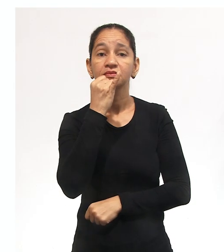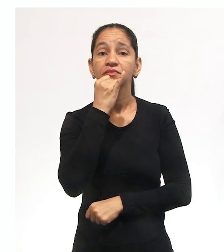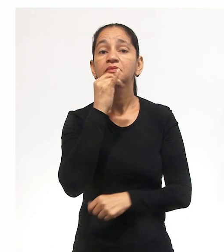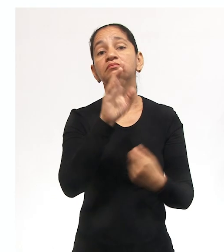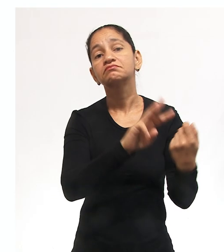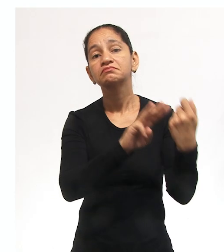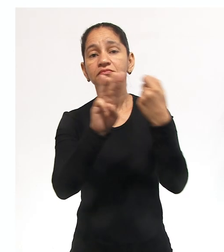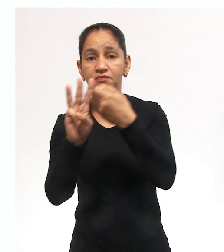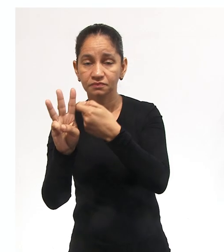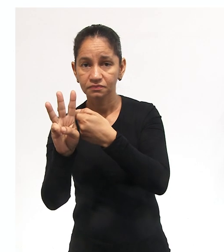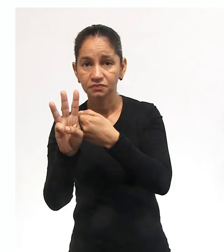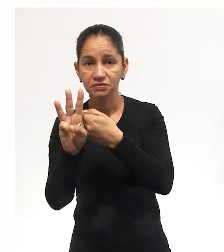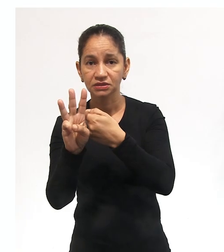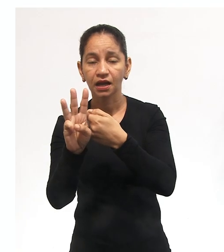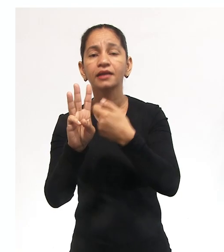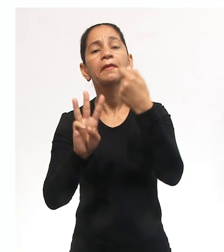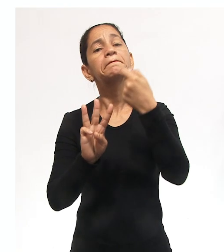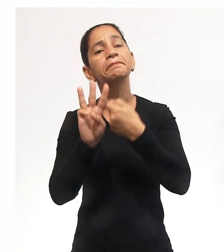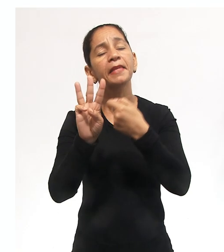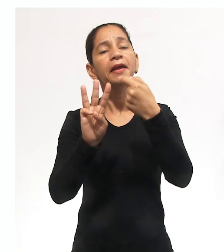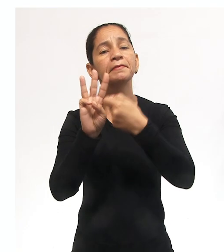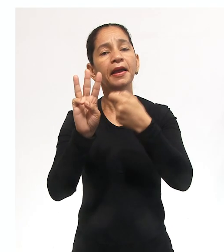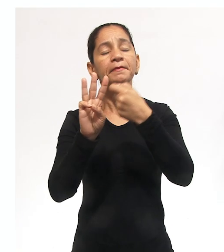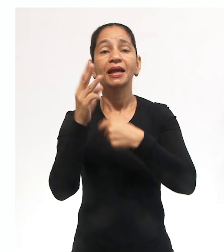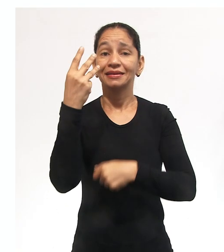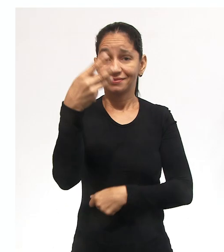ao trimestre, AT.